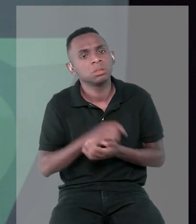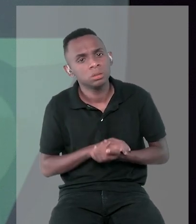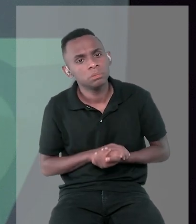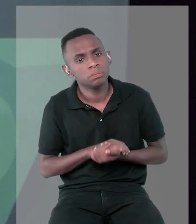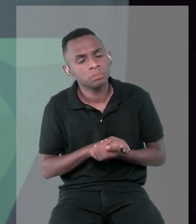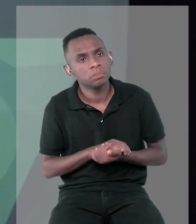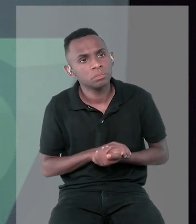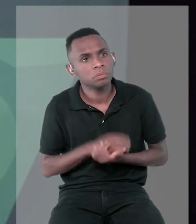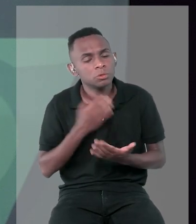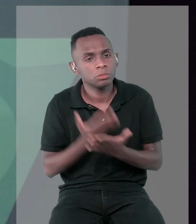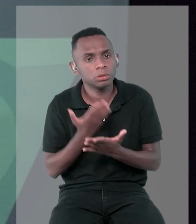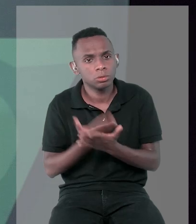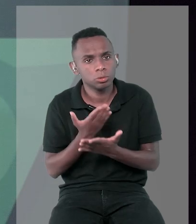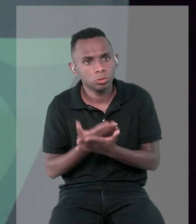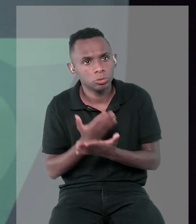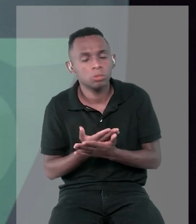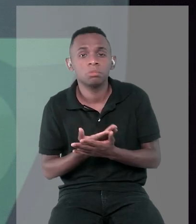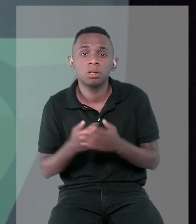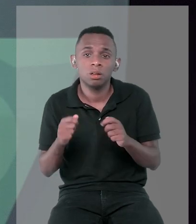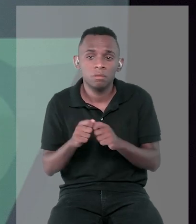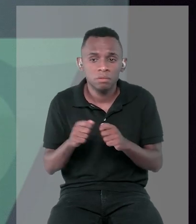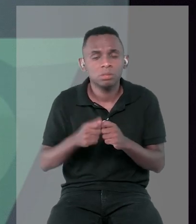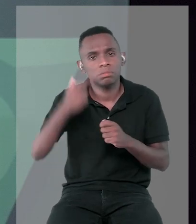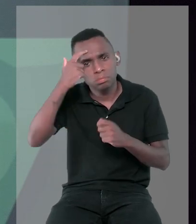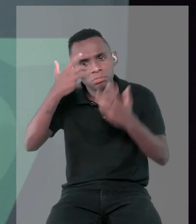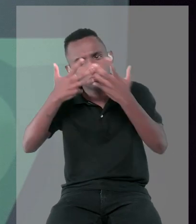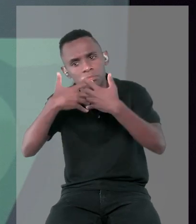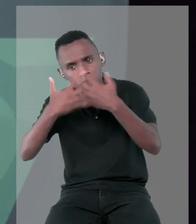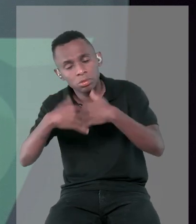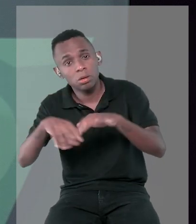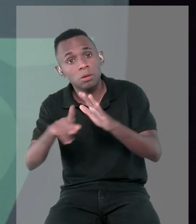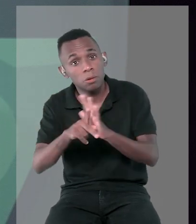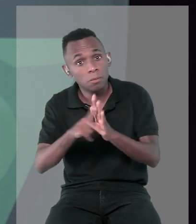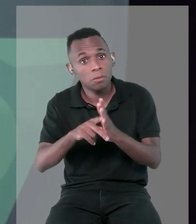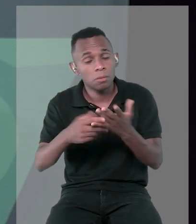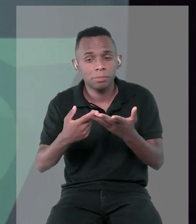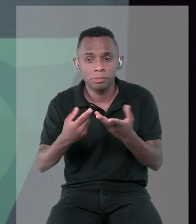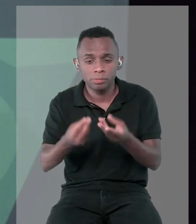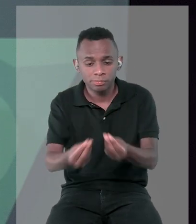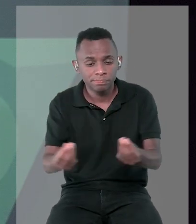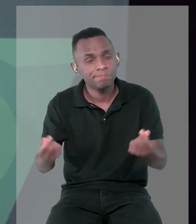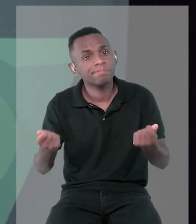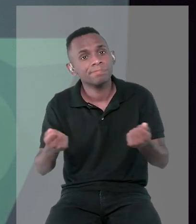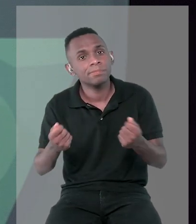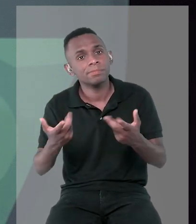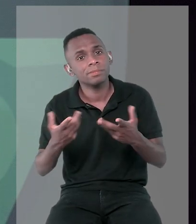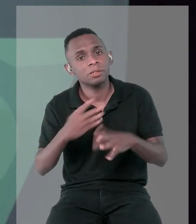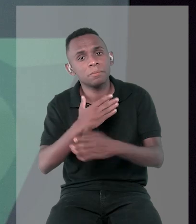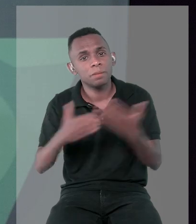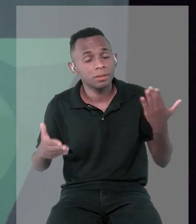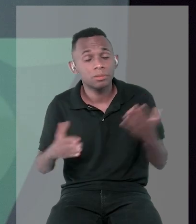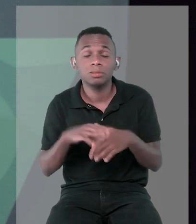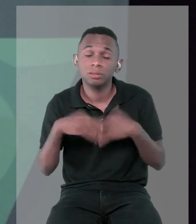interessante isso, né, para se estudar, enfim, fazer crítica genética, etc., com esse material que se perdeu. Então, acho que a